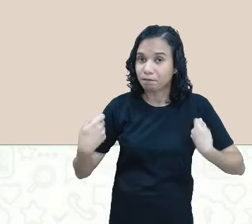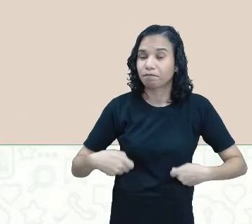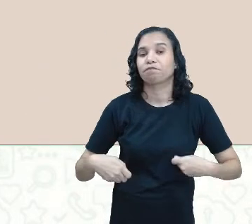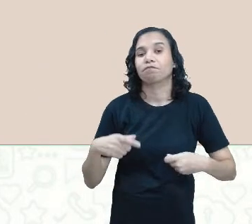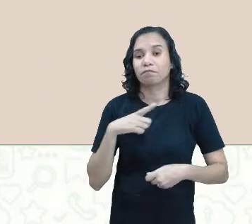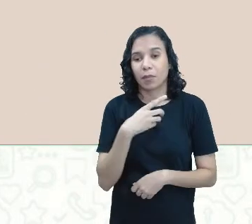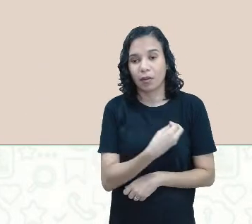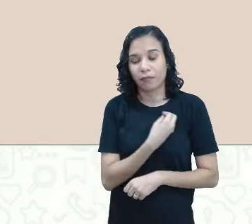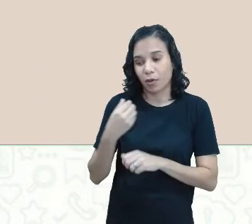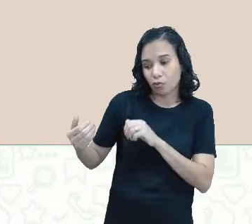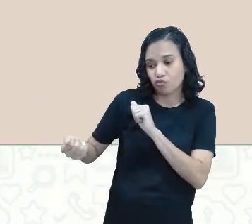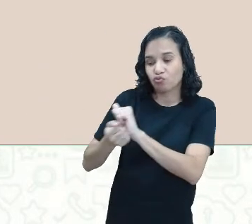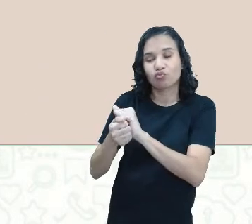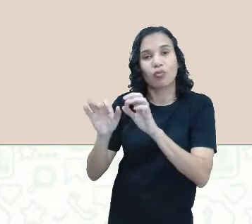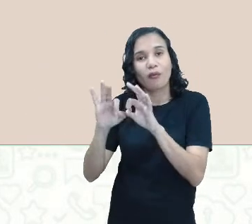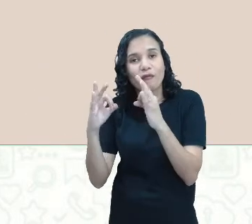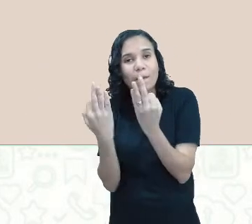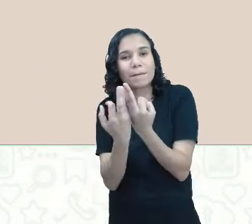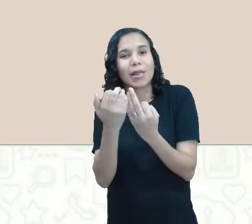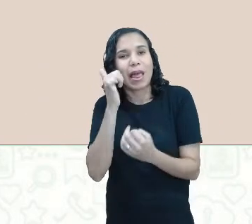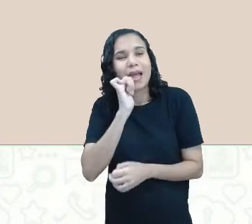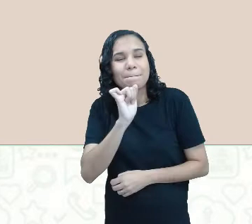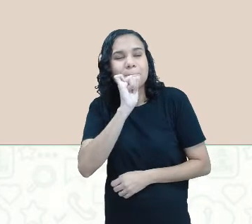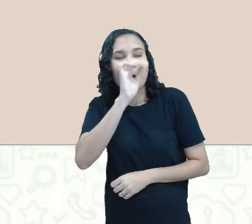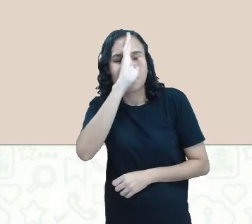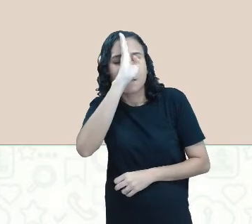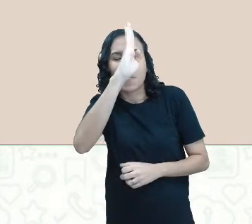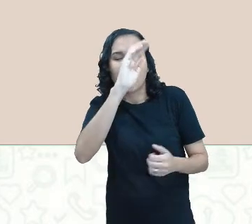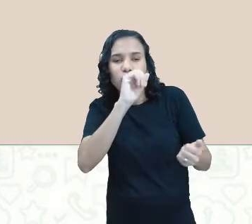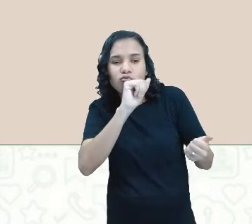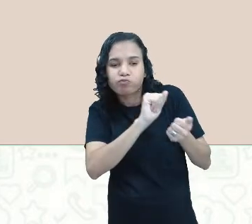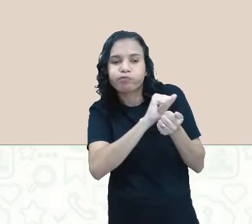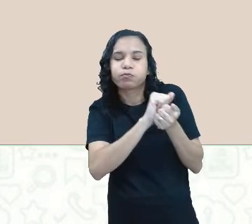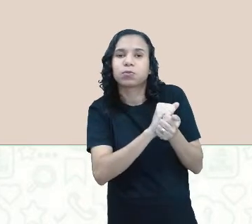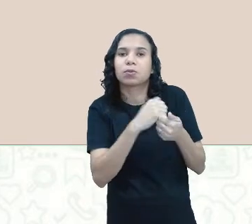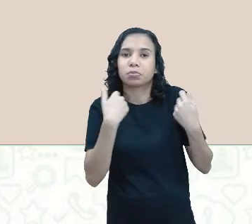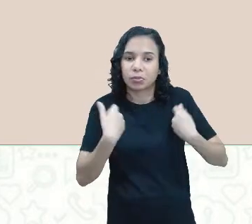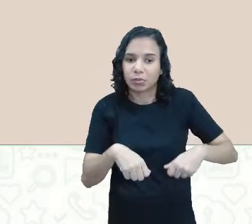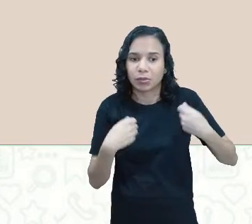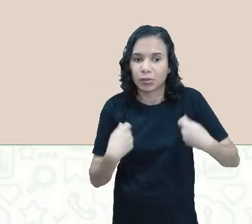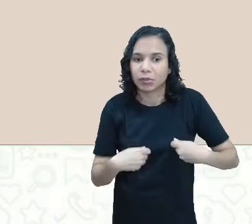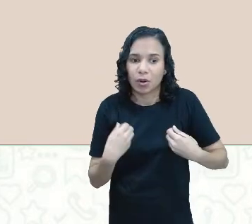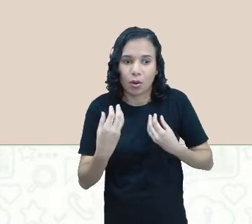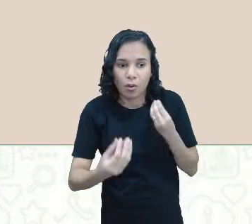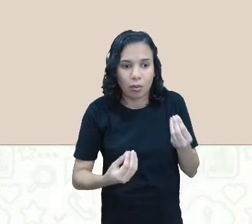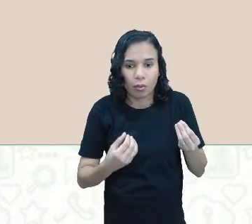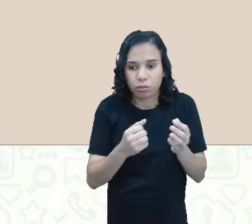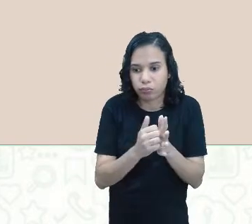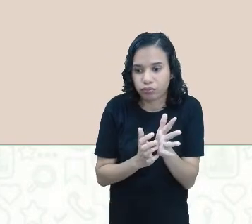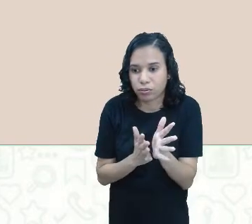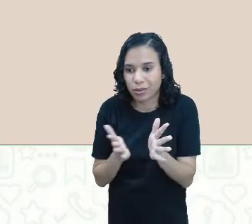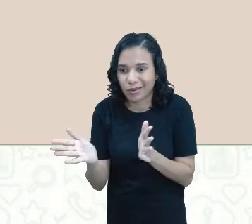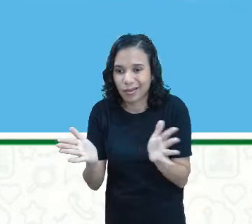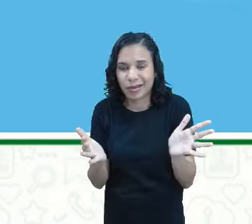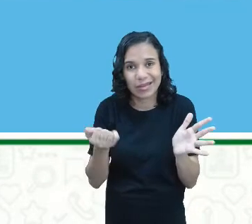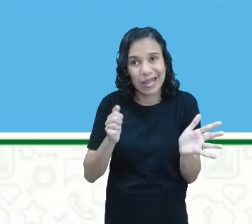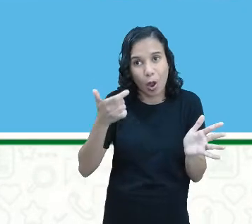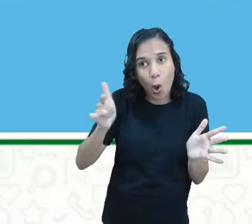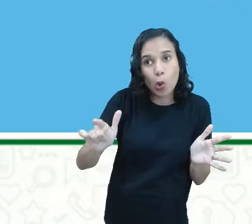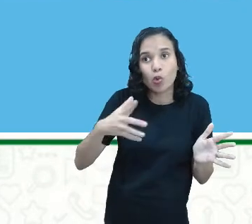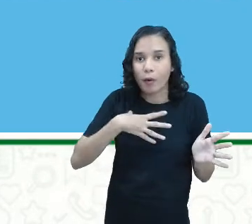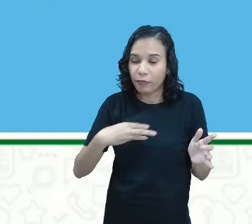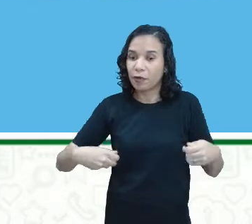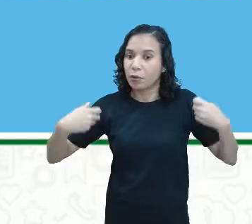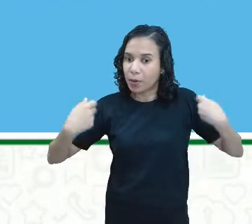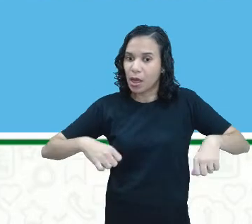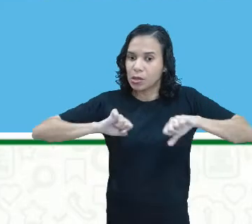da presença da família, e a mãe, não é, principalmente, tem que se desdobrar em todas as atividades. E se tiver outra criança, é que